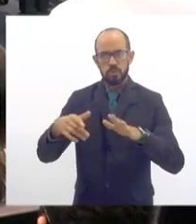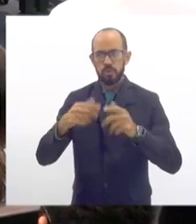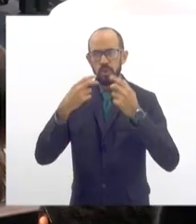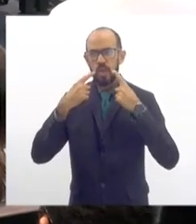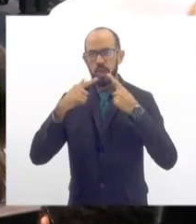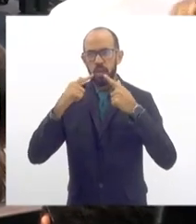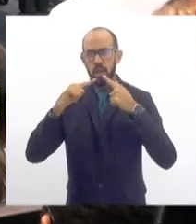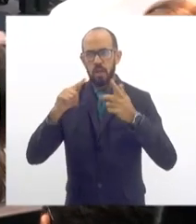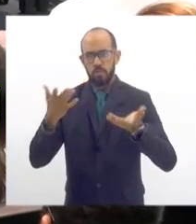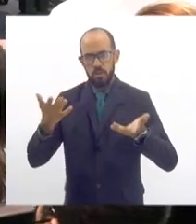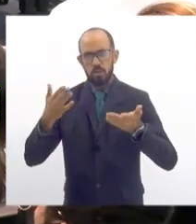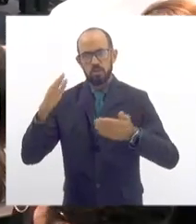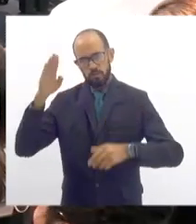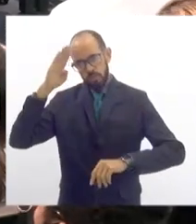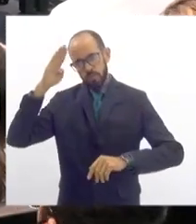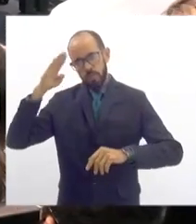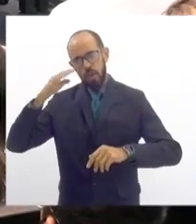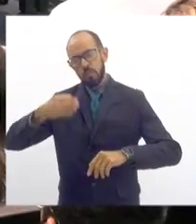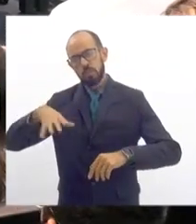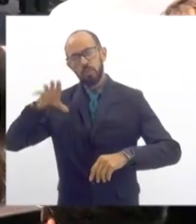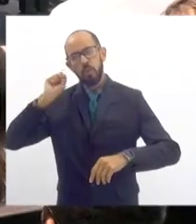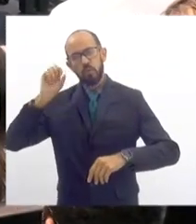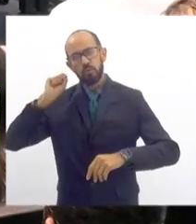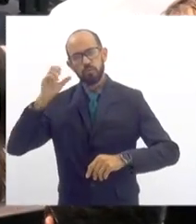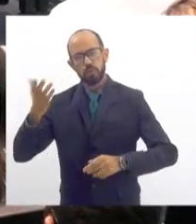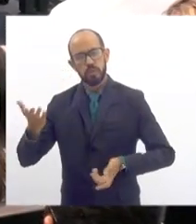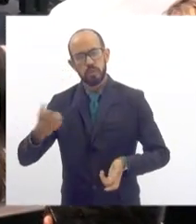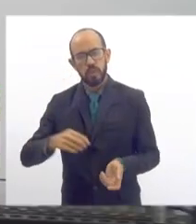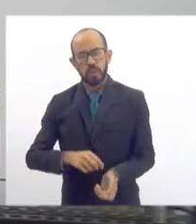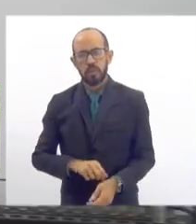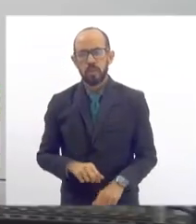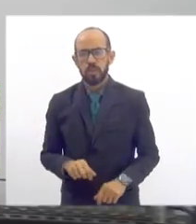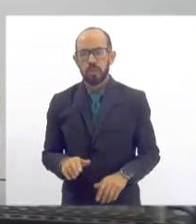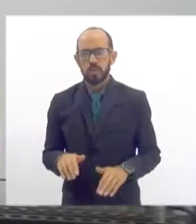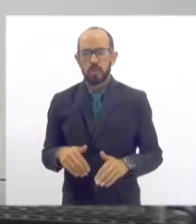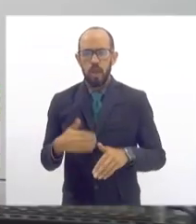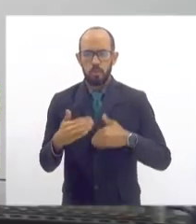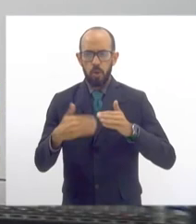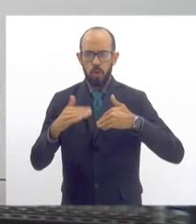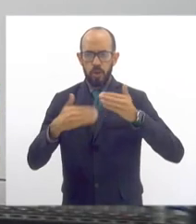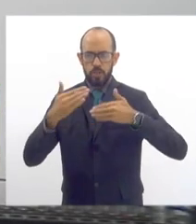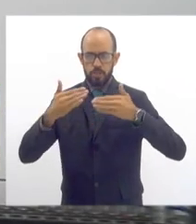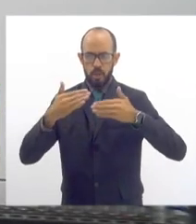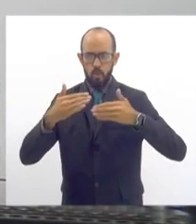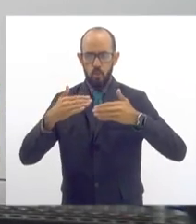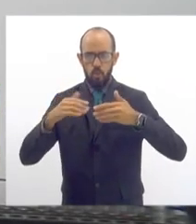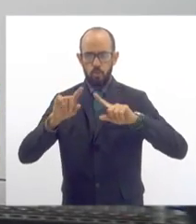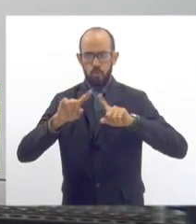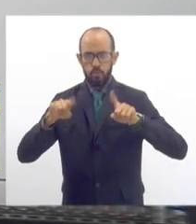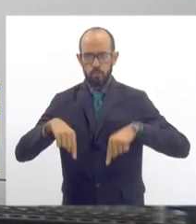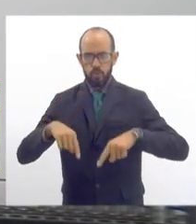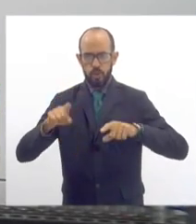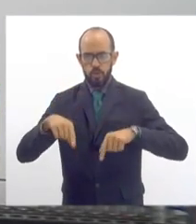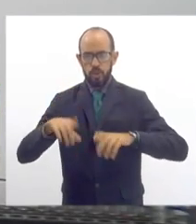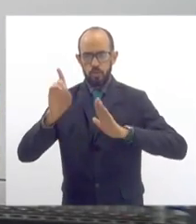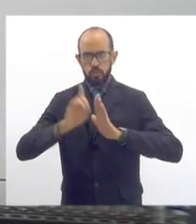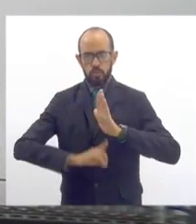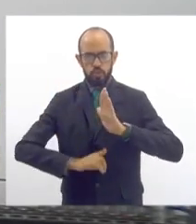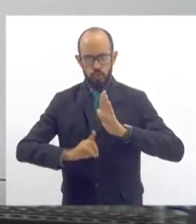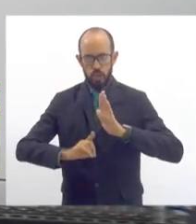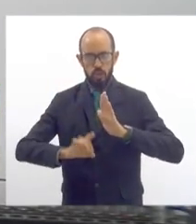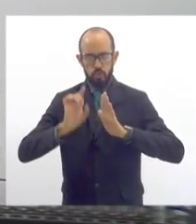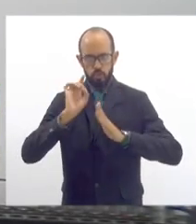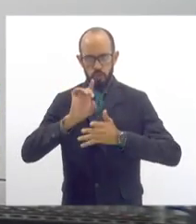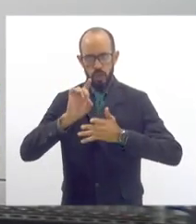ouvir os argumentos, né? Por favor. Deselegância. A progressão funcional, que é um direito legitimíssimo